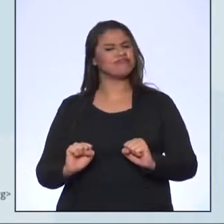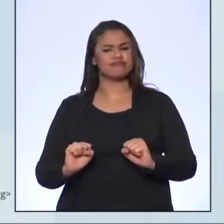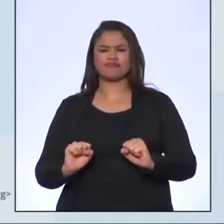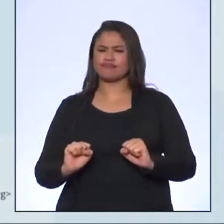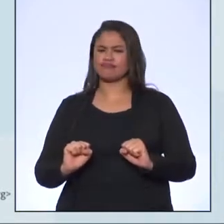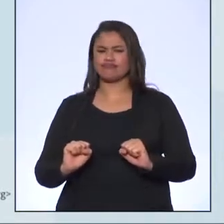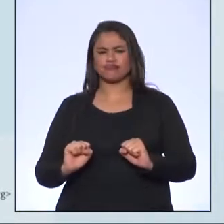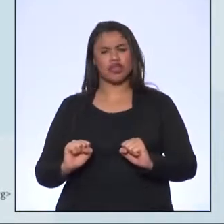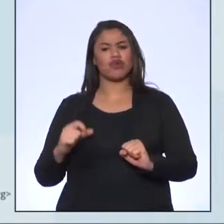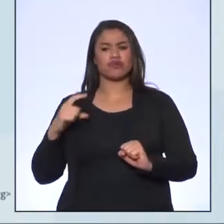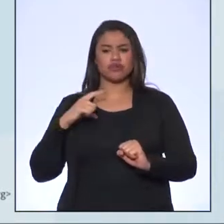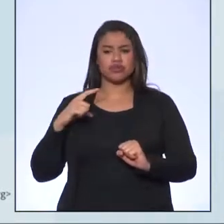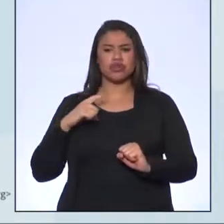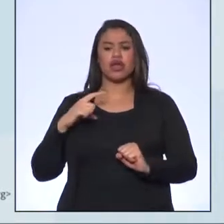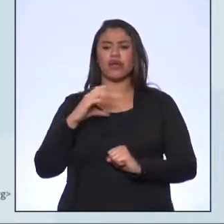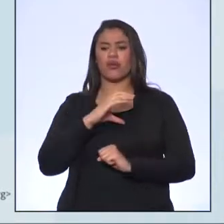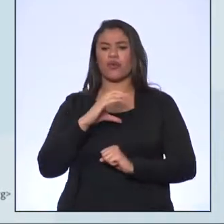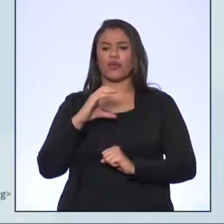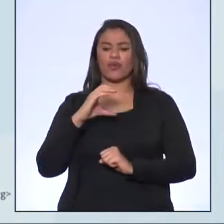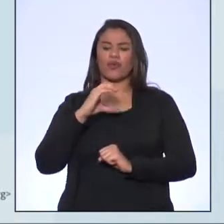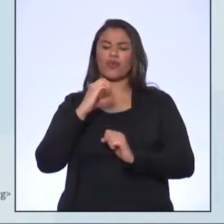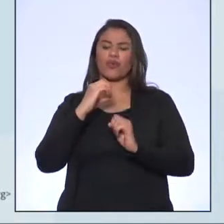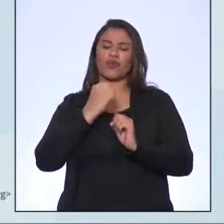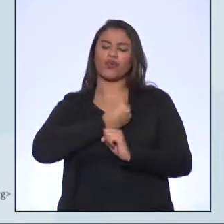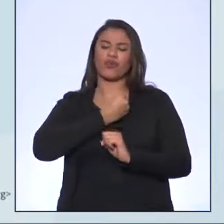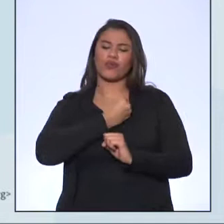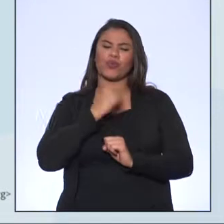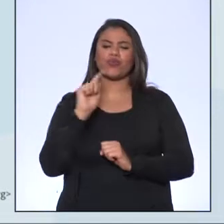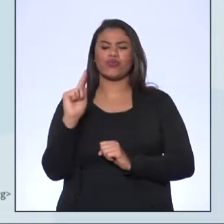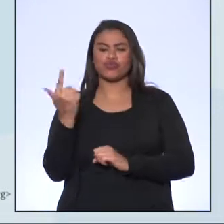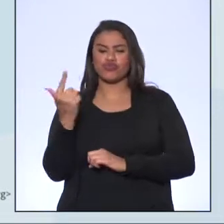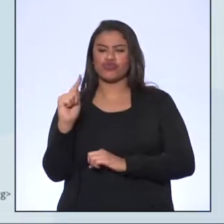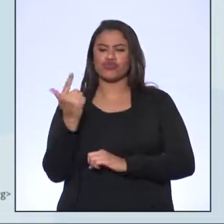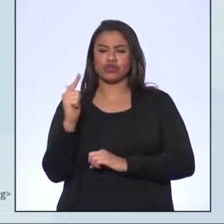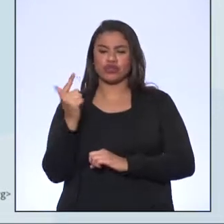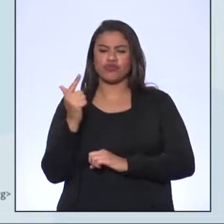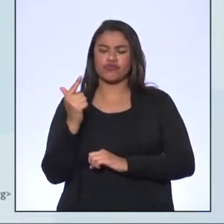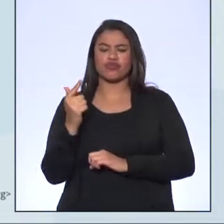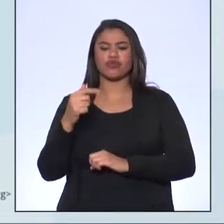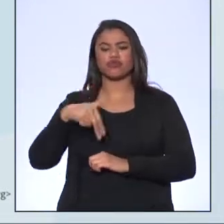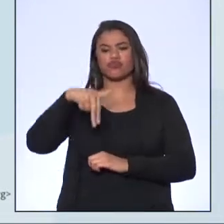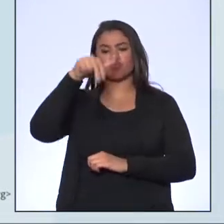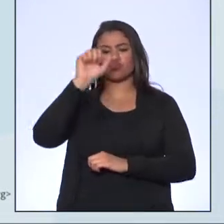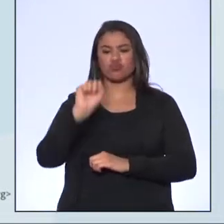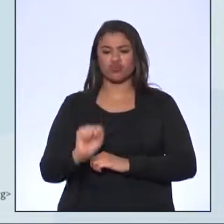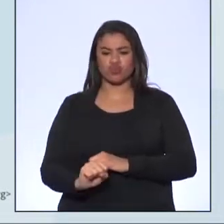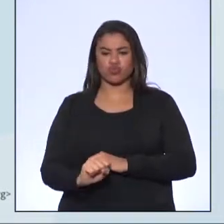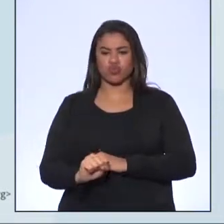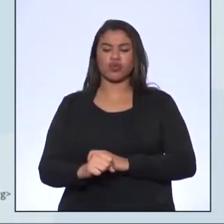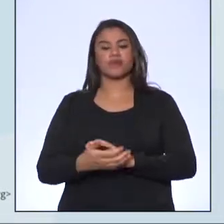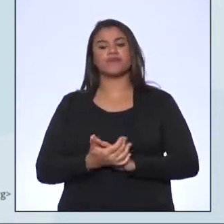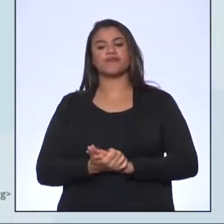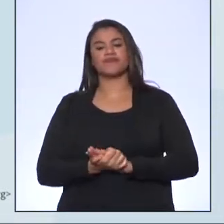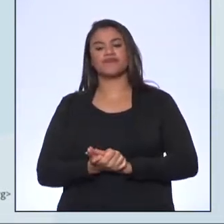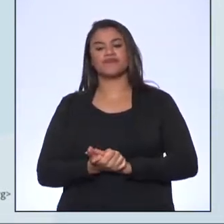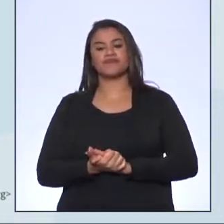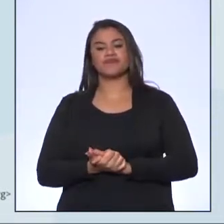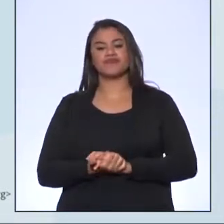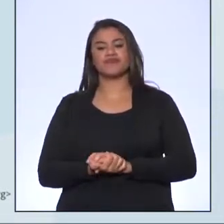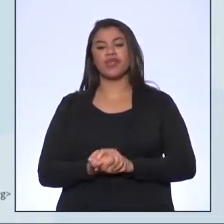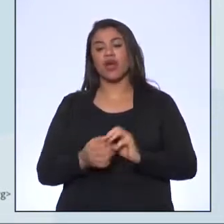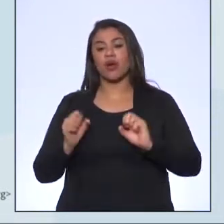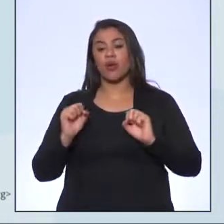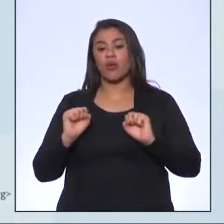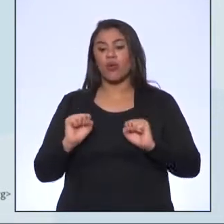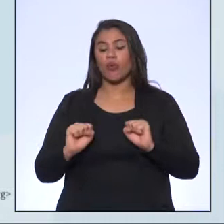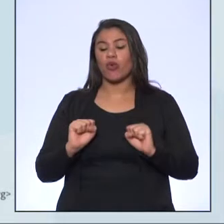suas coordenadas geográficas, né, a sua dimensão em regiões norte e sul. Né? E o que a gente pode falar? Que ele